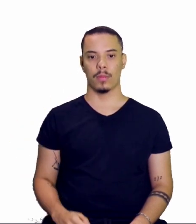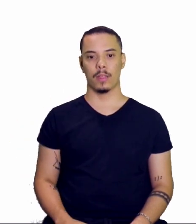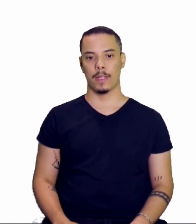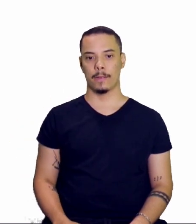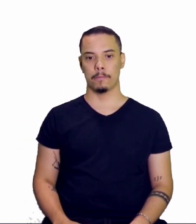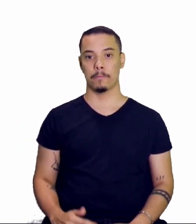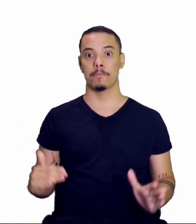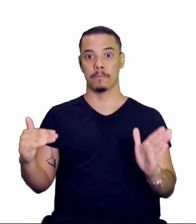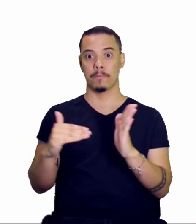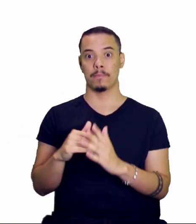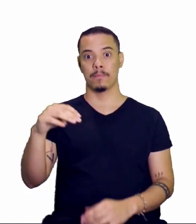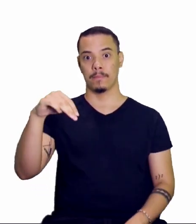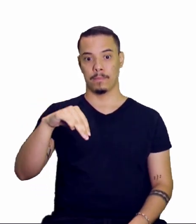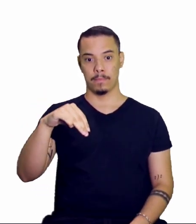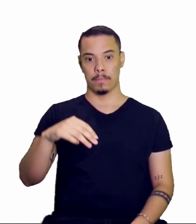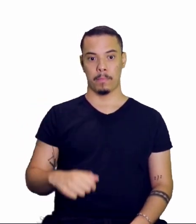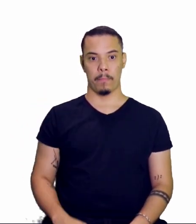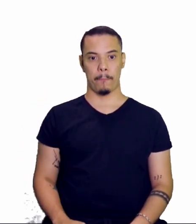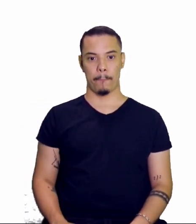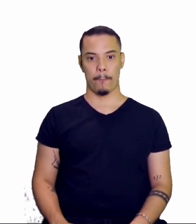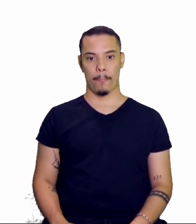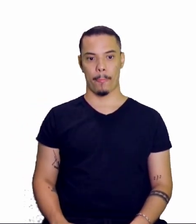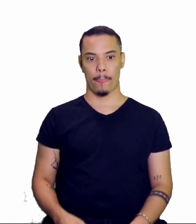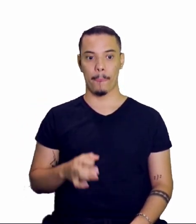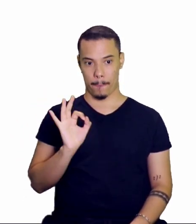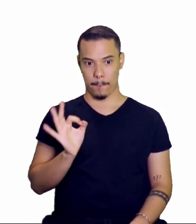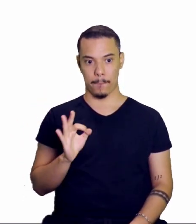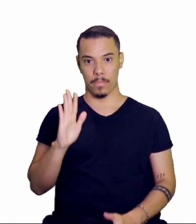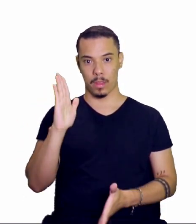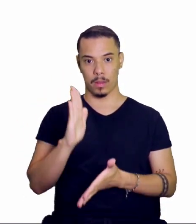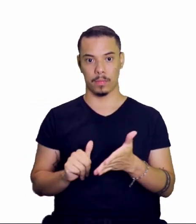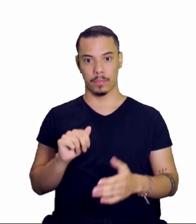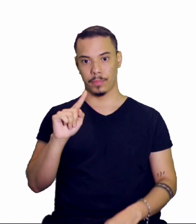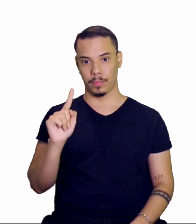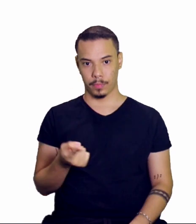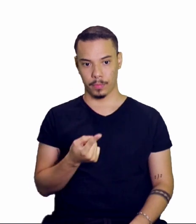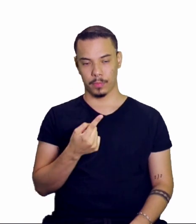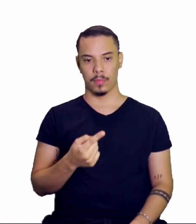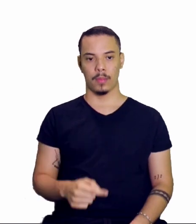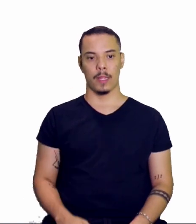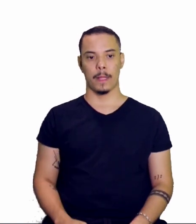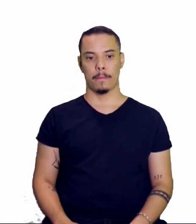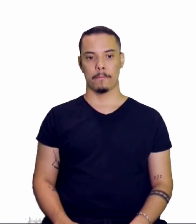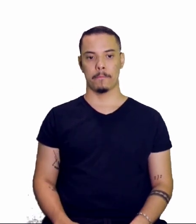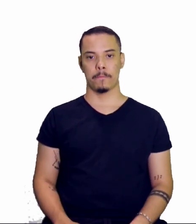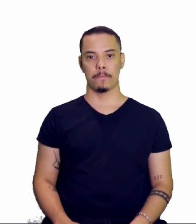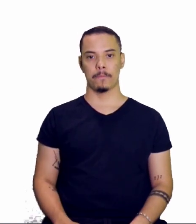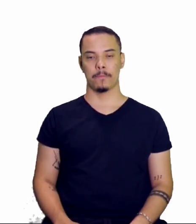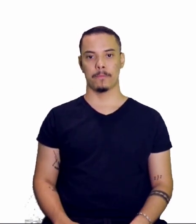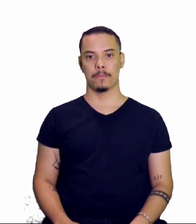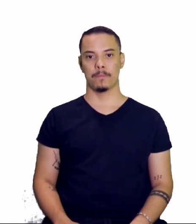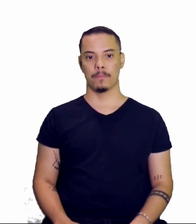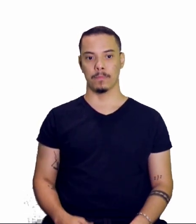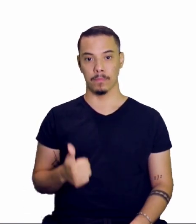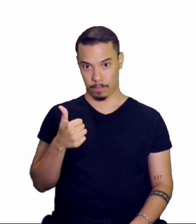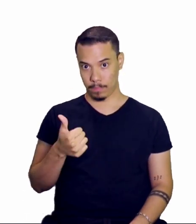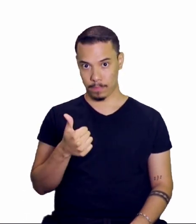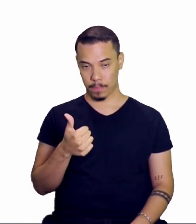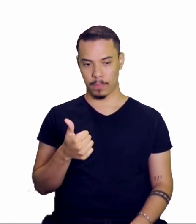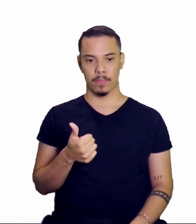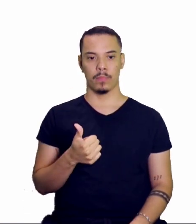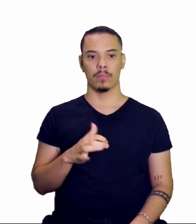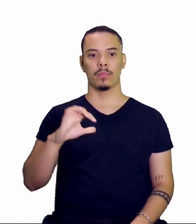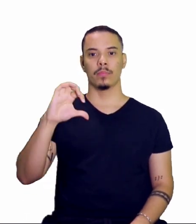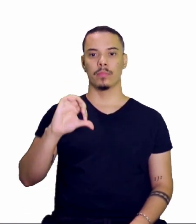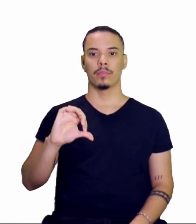né? Vai até o metro ali, opa, tira a nossa vírgulazinha, fica quanto? 1000, né? 1000 metros. Ó, tá lá 1000. Vamos